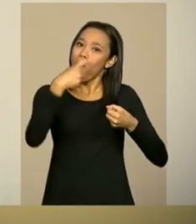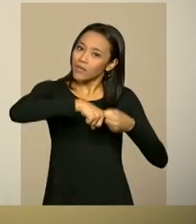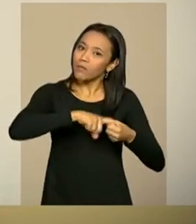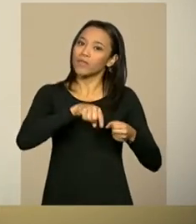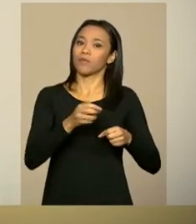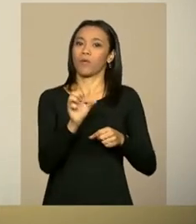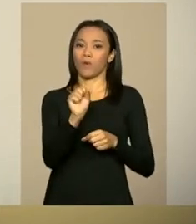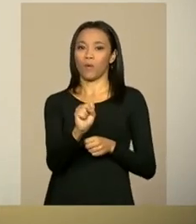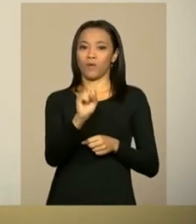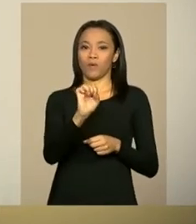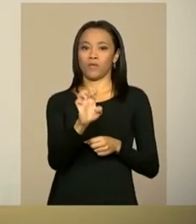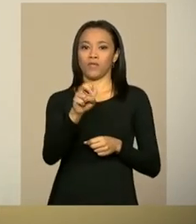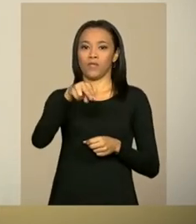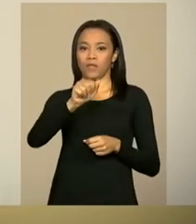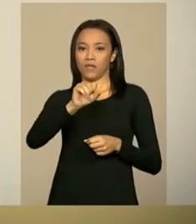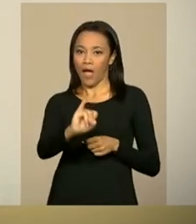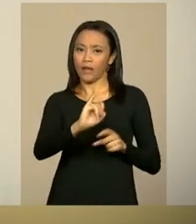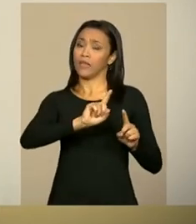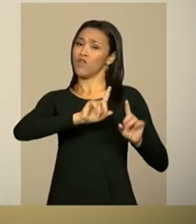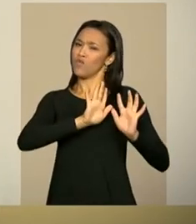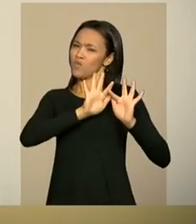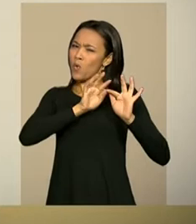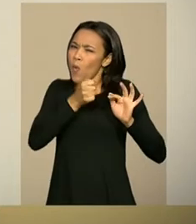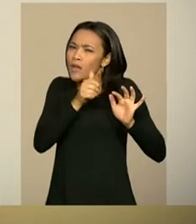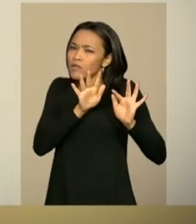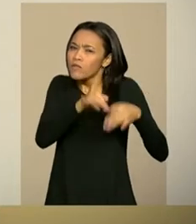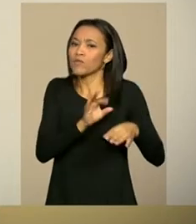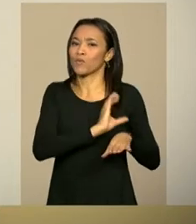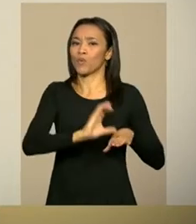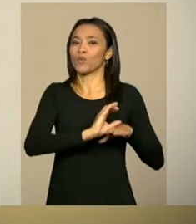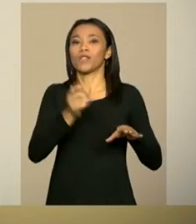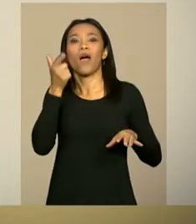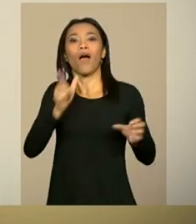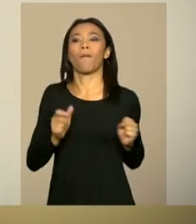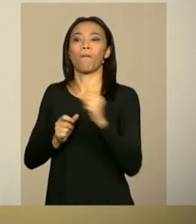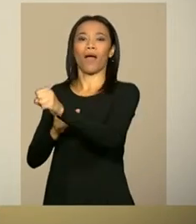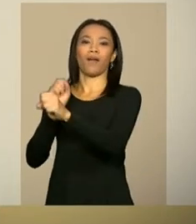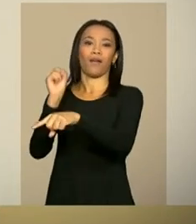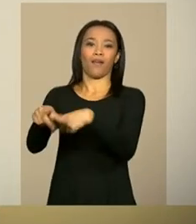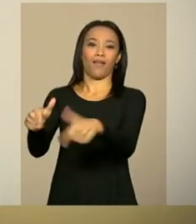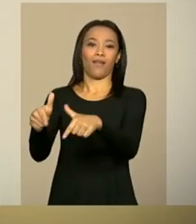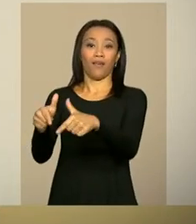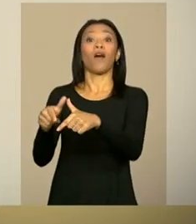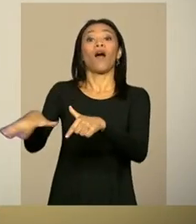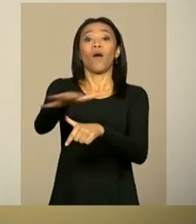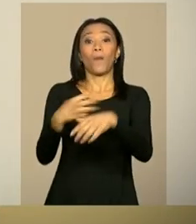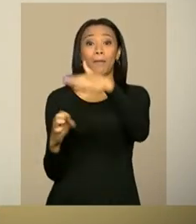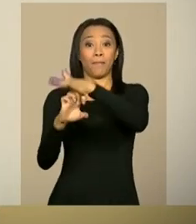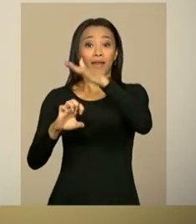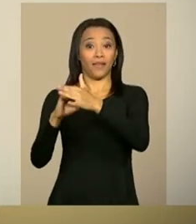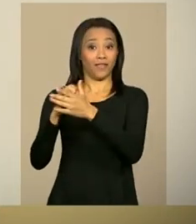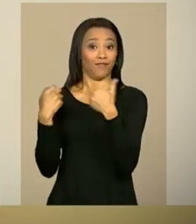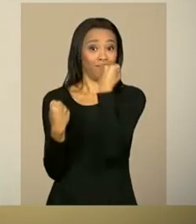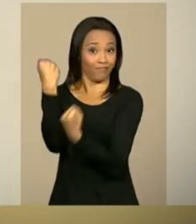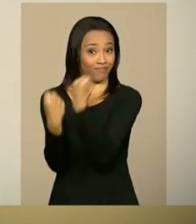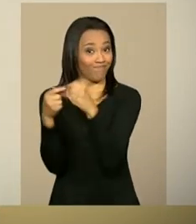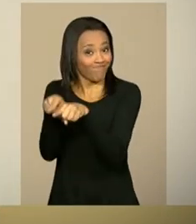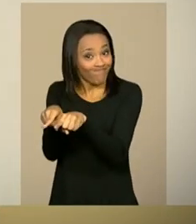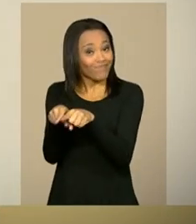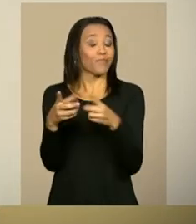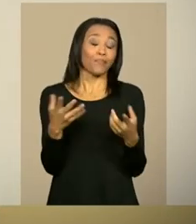com Senai antes mesmo de terminar o curso Ele já estava empregado numa concessionária de automóveis por isso é que eu falo Luciano